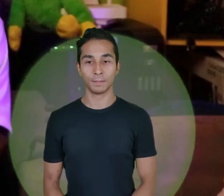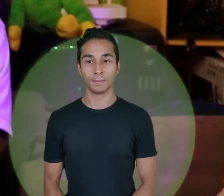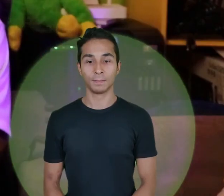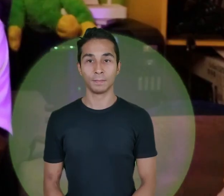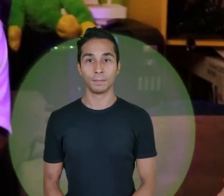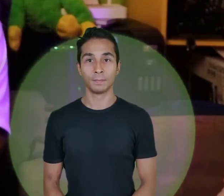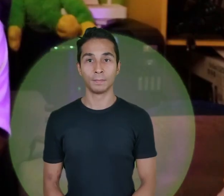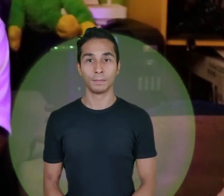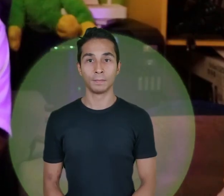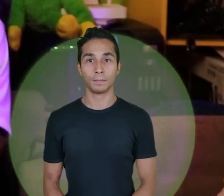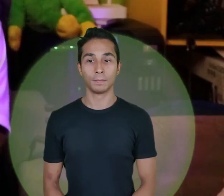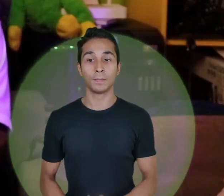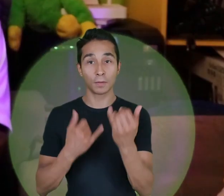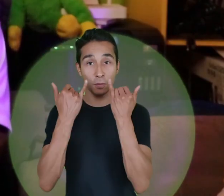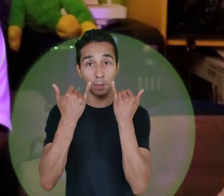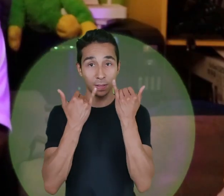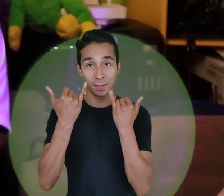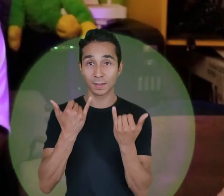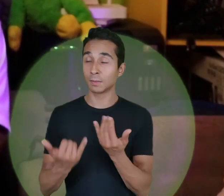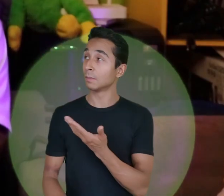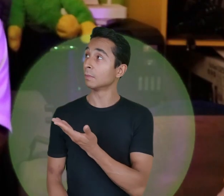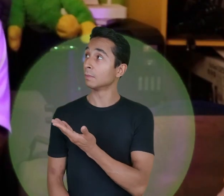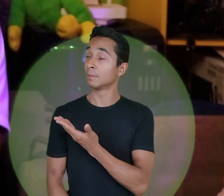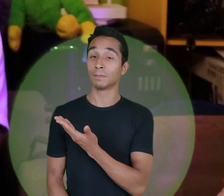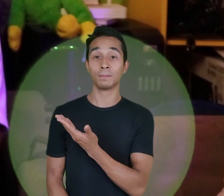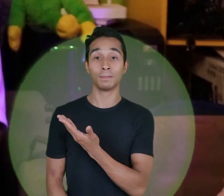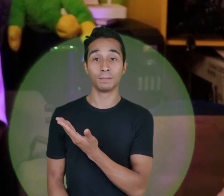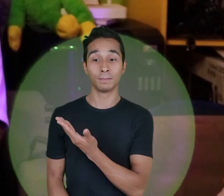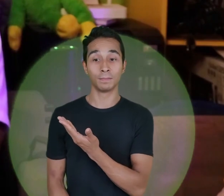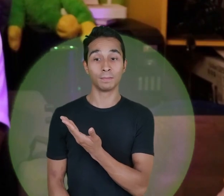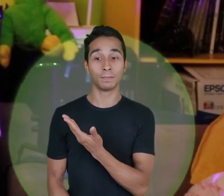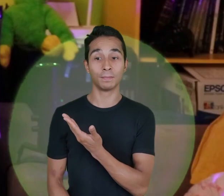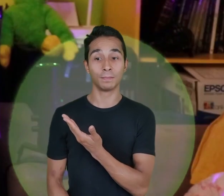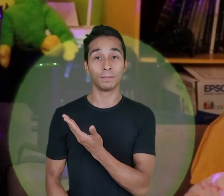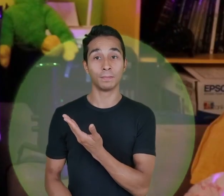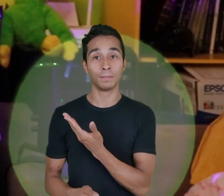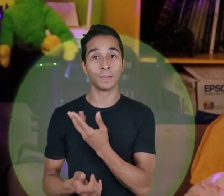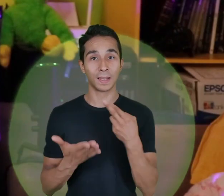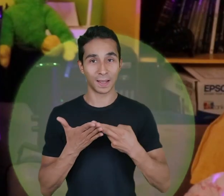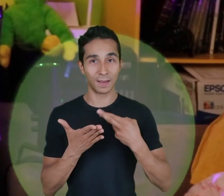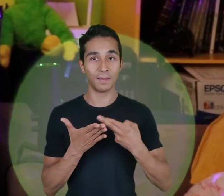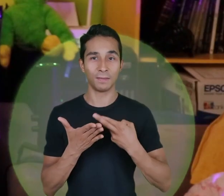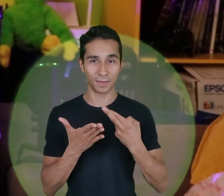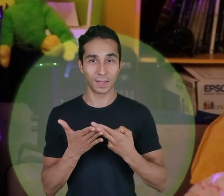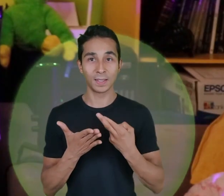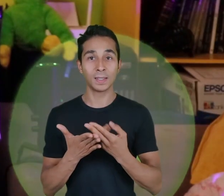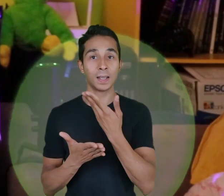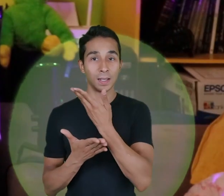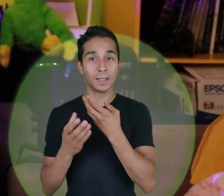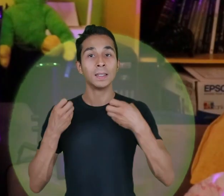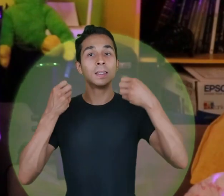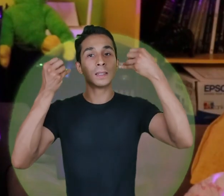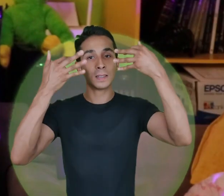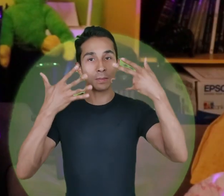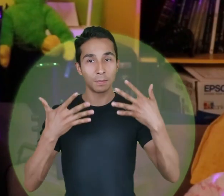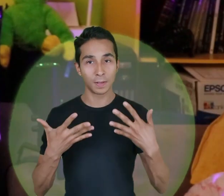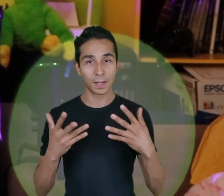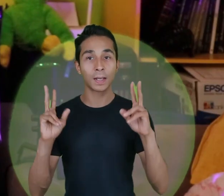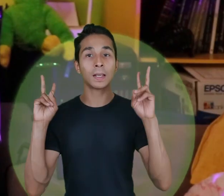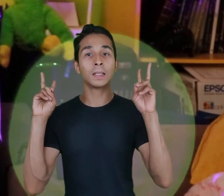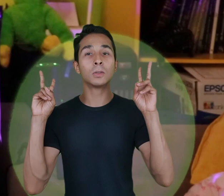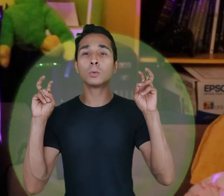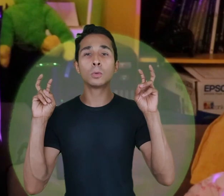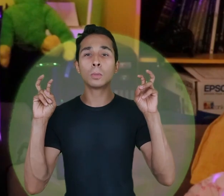Isso, né, que a gente conversou aqui, muito mais tem na revista Palhaferia. A gente fez, vai estar o link aqui da revista, lá tem um artigo, né,